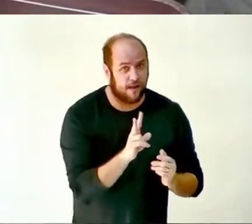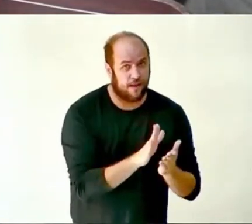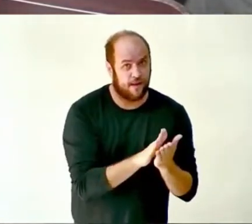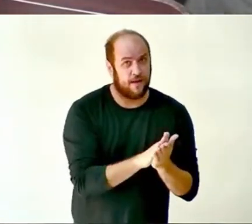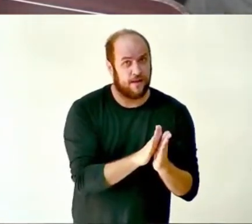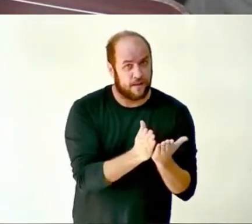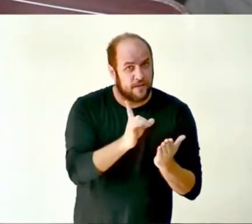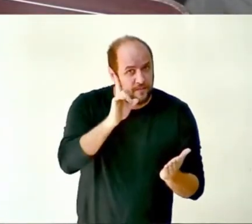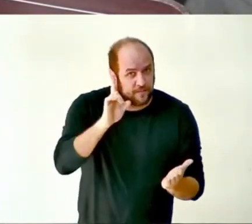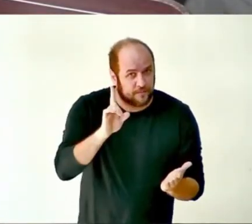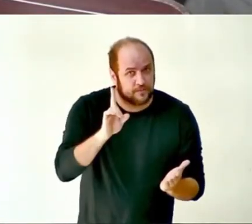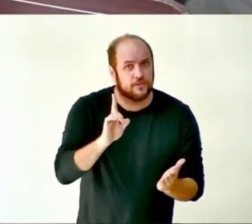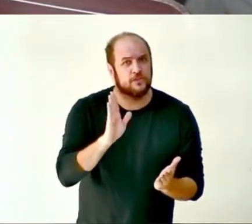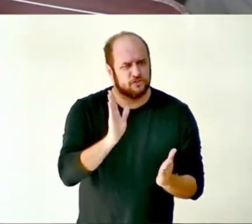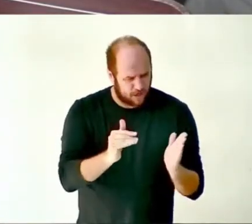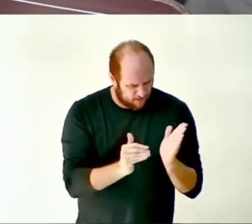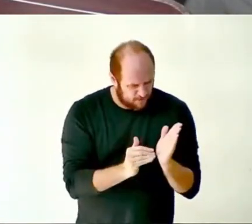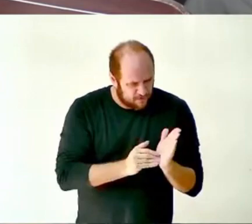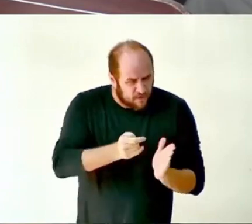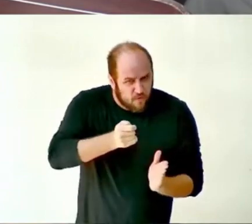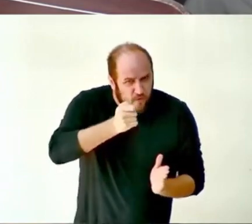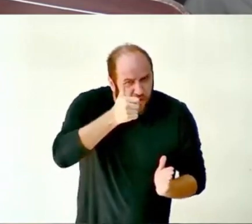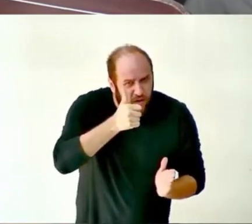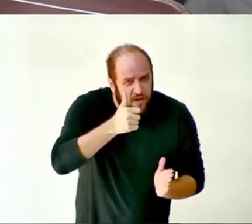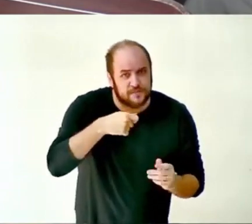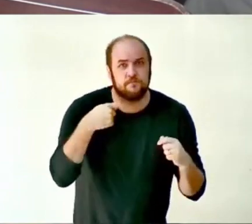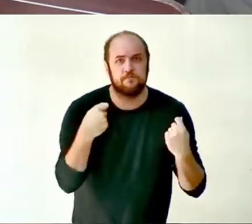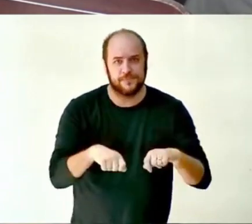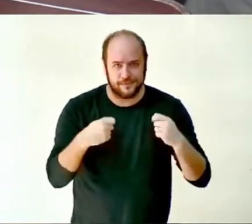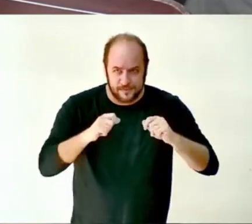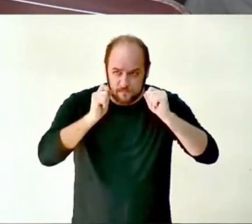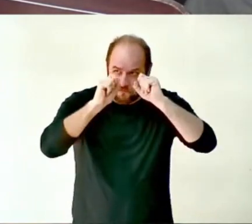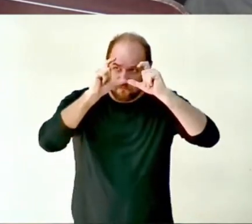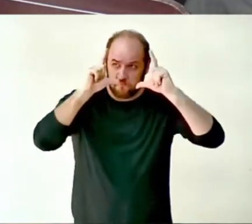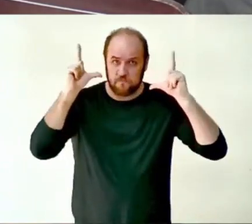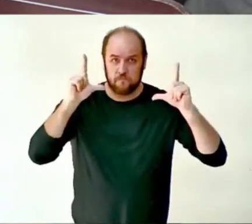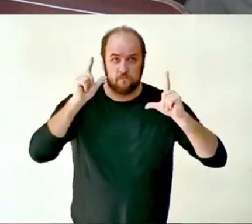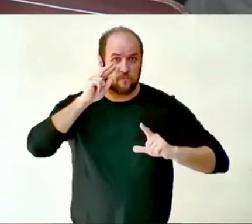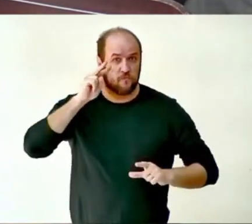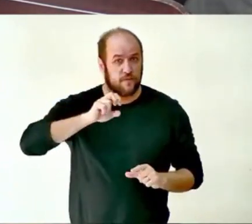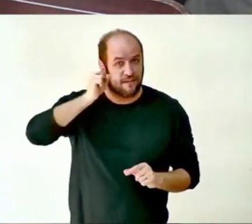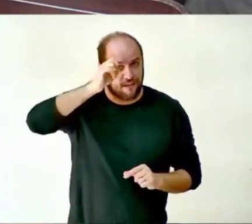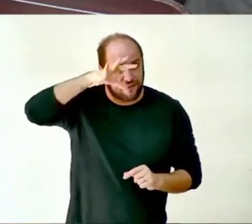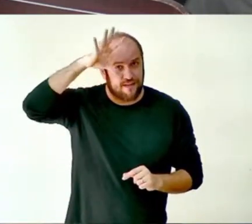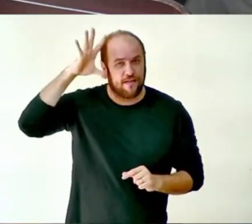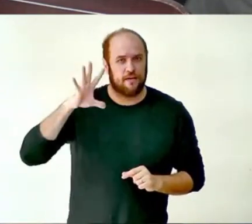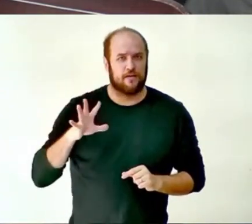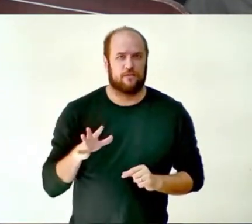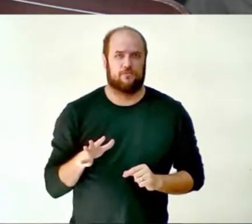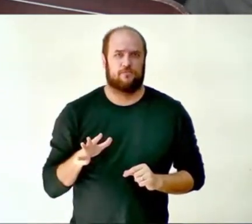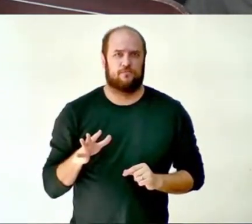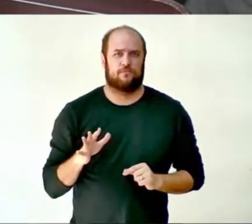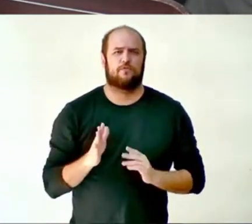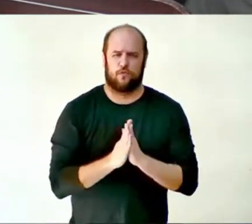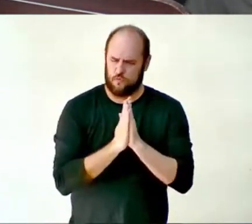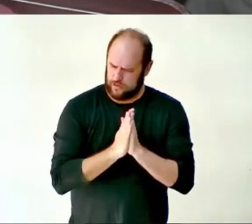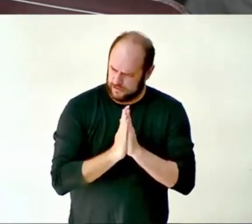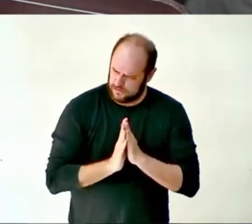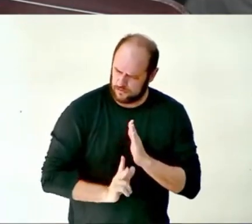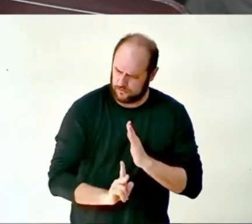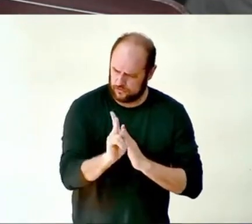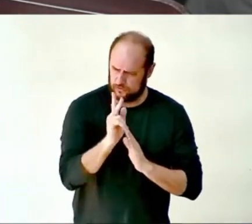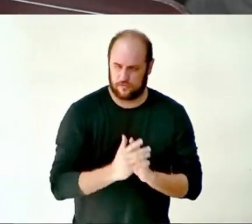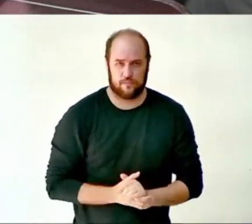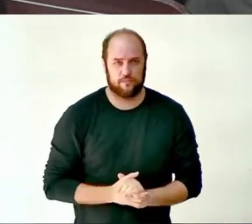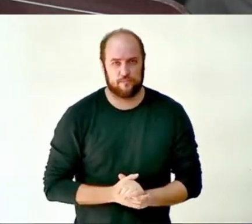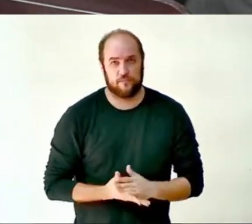portanto, criteriosos e sóbrios a bem das vossas orações. Ou seja, o mundo pode